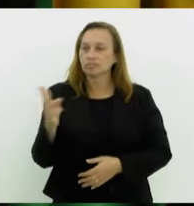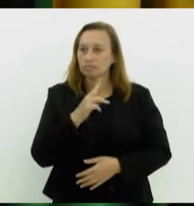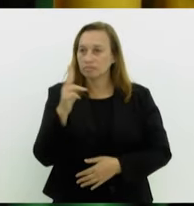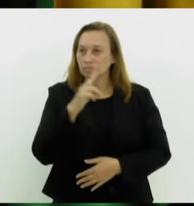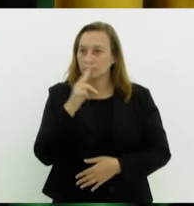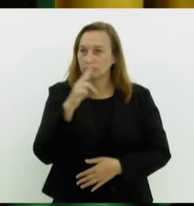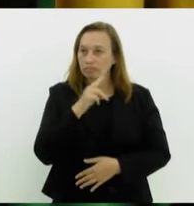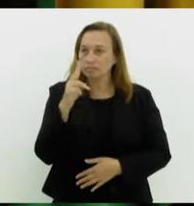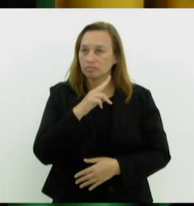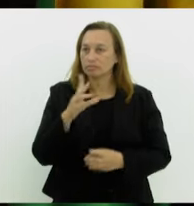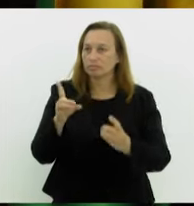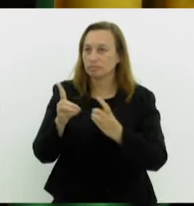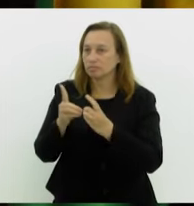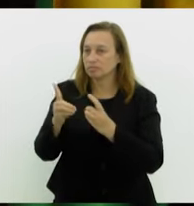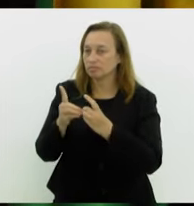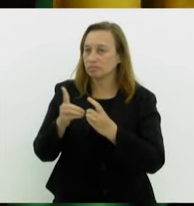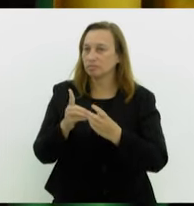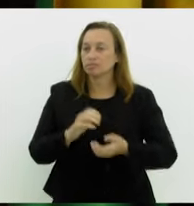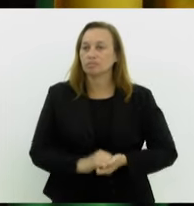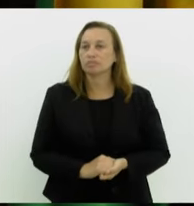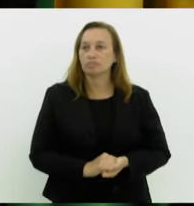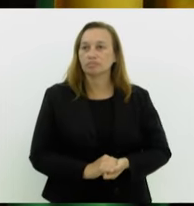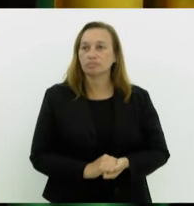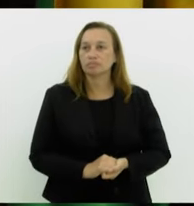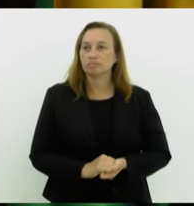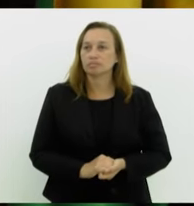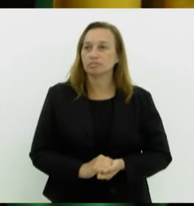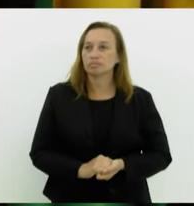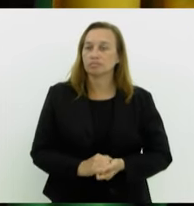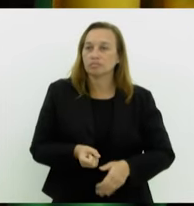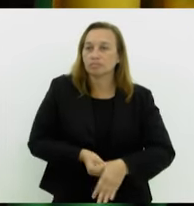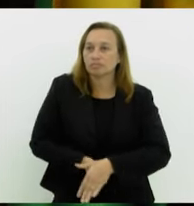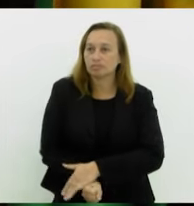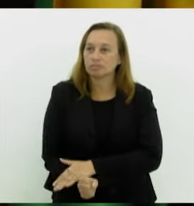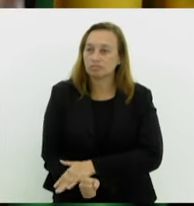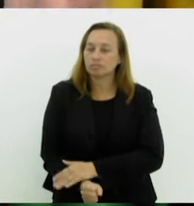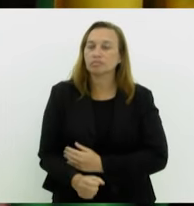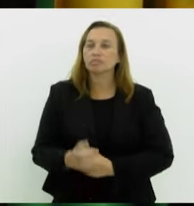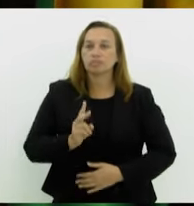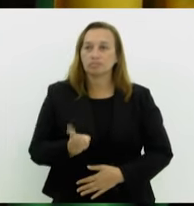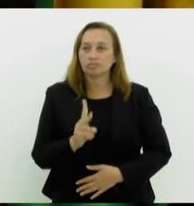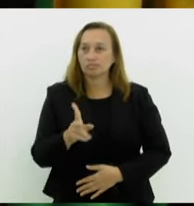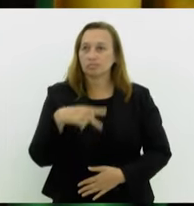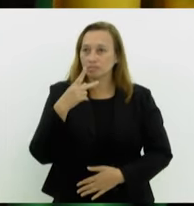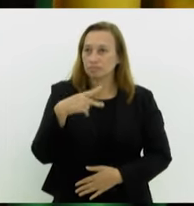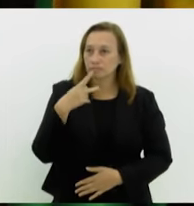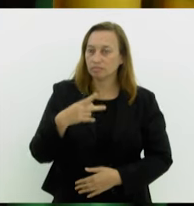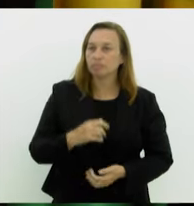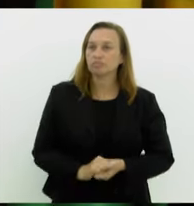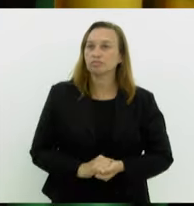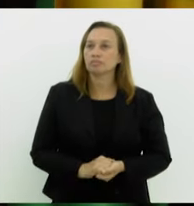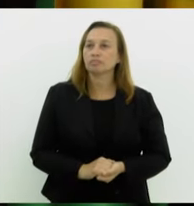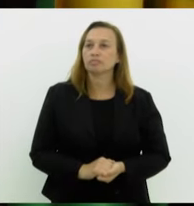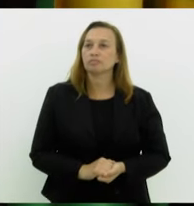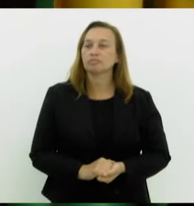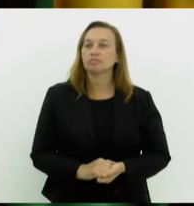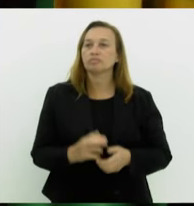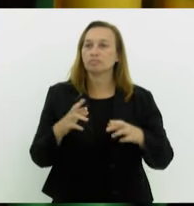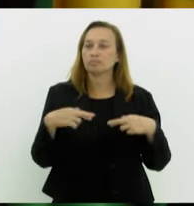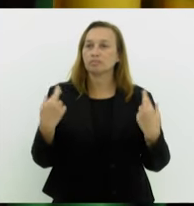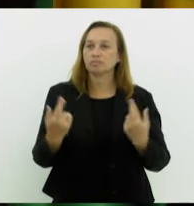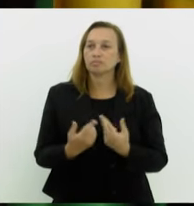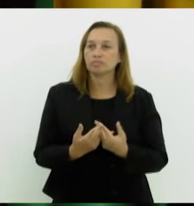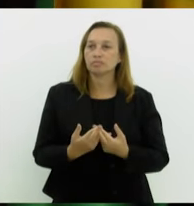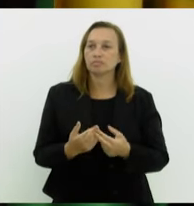esse atendimento para essas mulheres sobretudo em relação à violência obstétrica né D Adriana a gente tá sempre falando sobre isso nas nossas reuniões mensais da